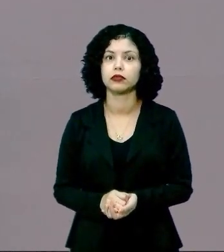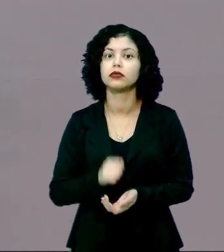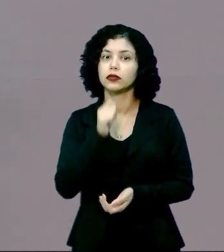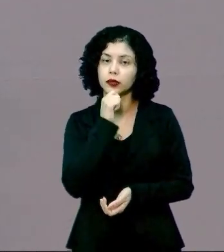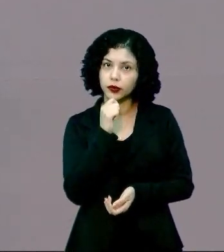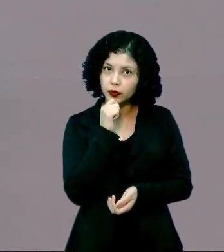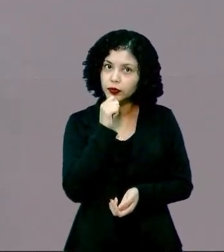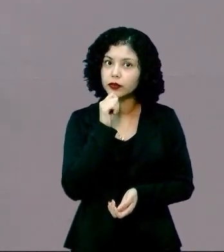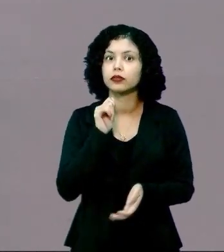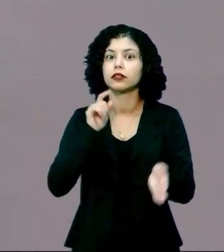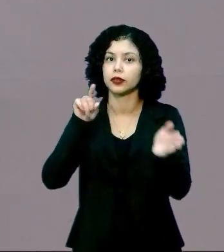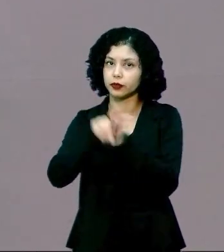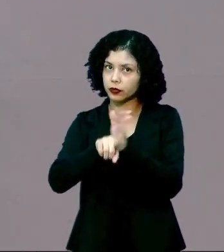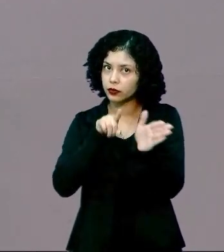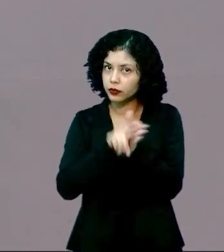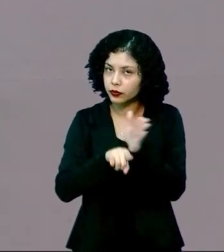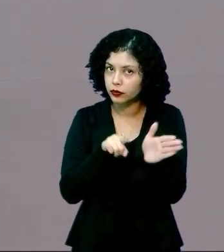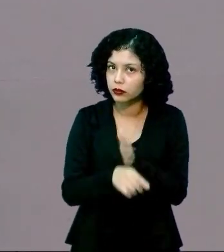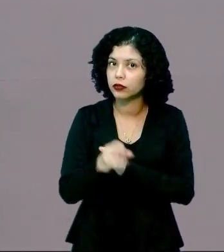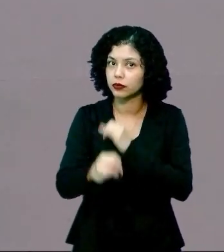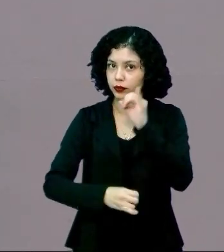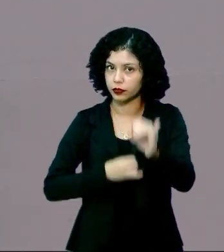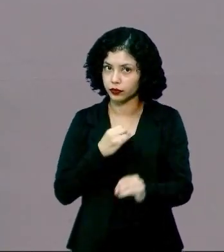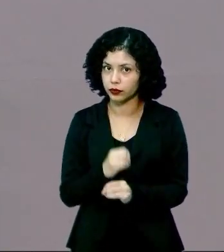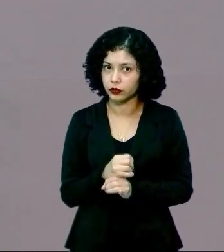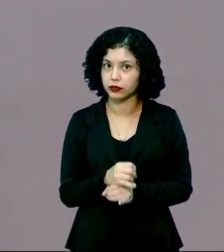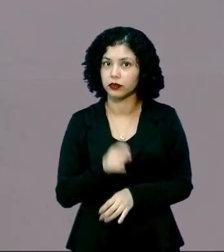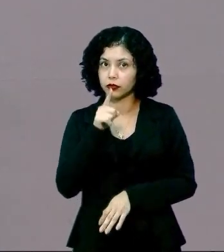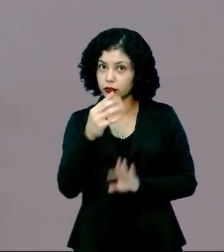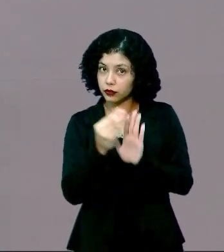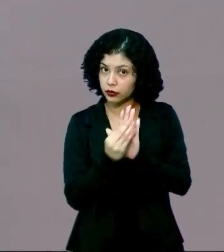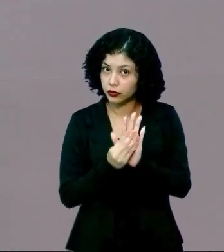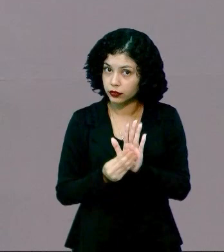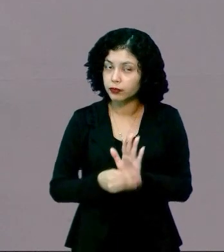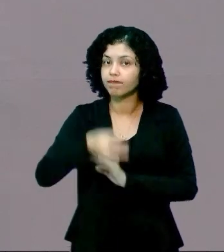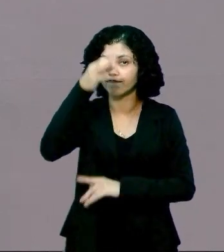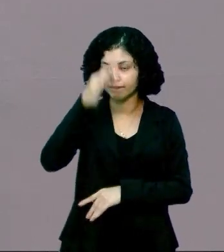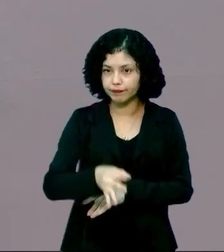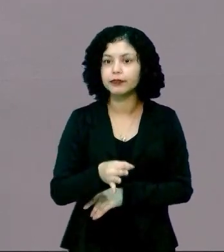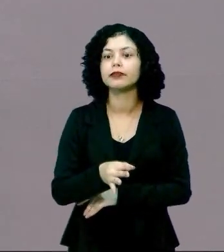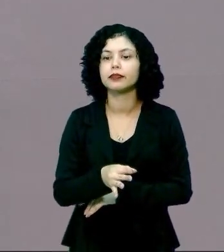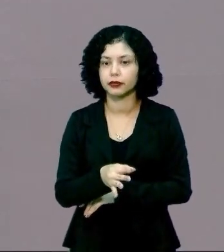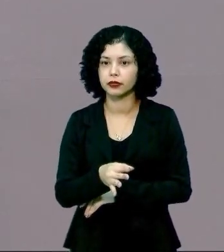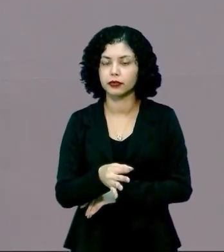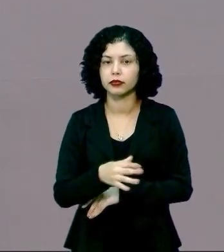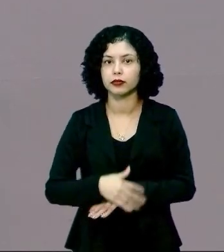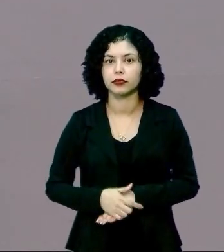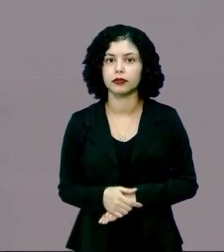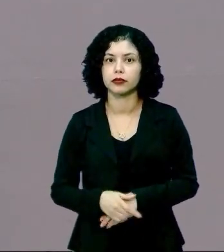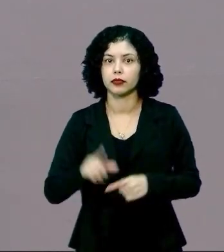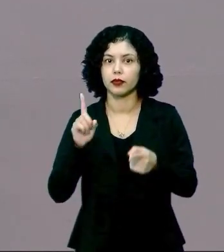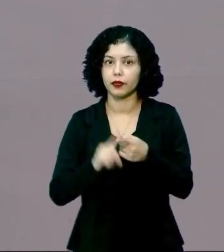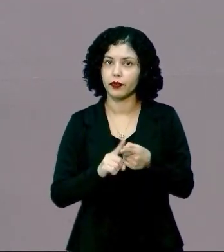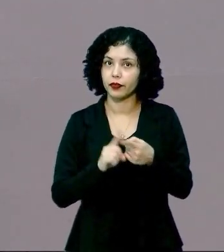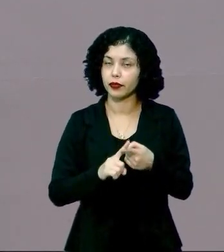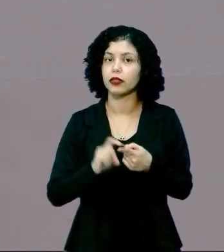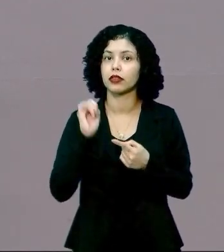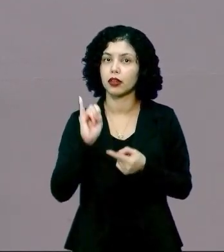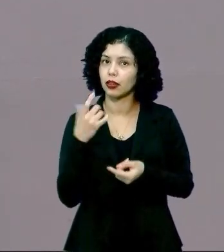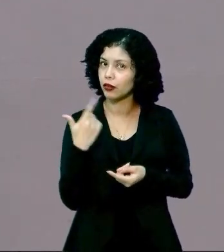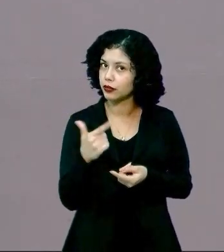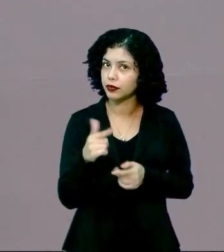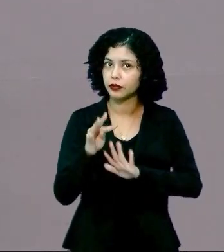ele vai buscar isso na internet. Esse dado ele precisa ser certeiro, ele precisa ser correto. Porque se ele não estiver nos